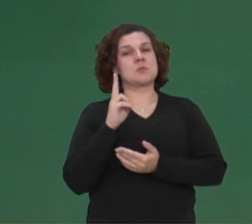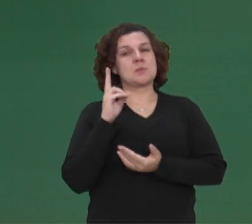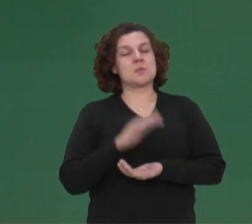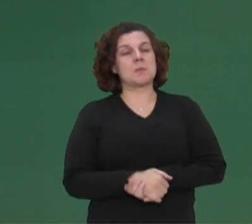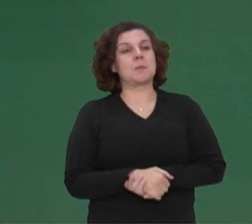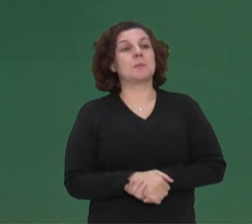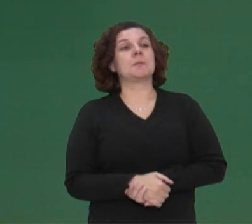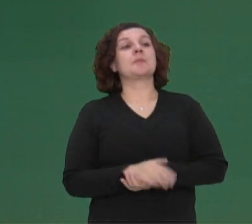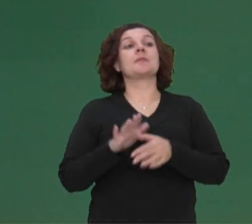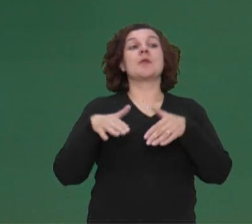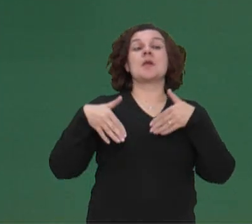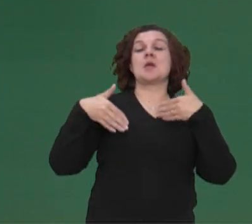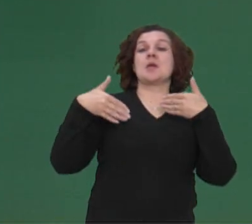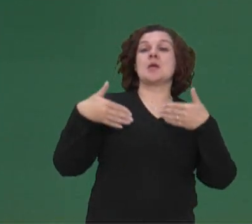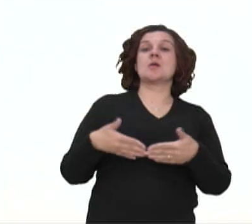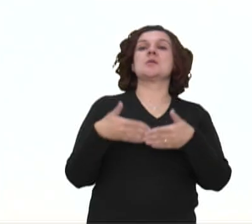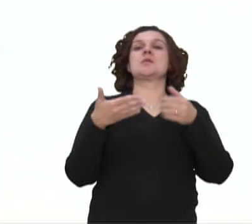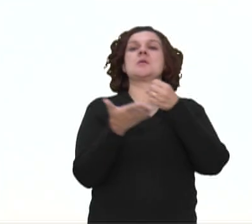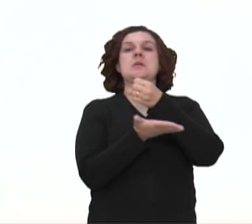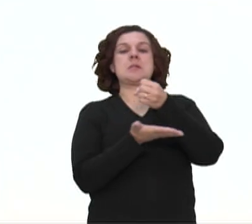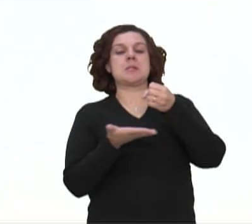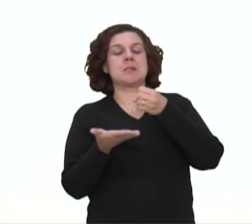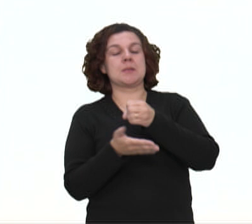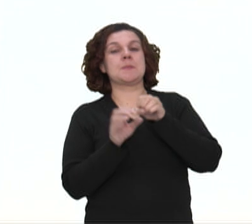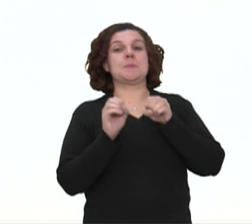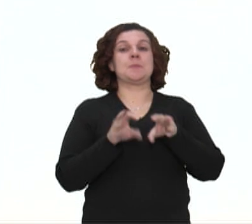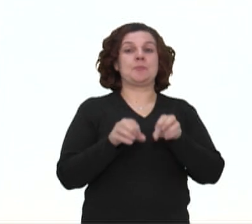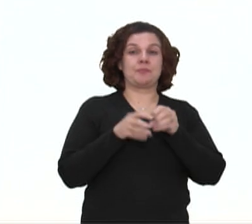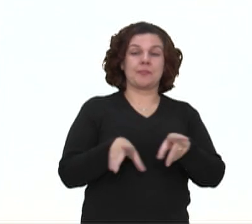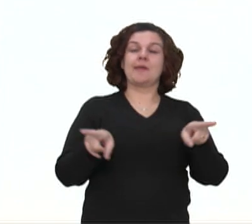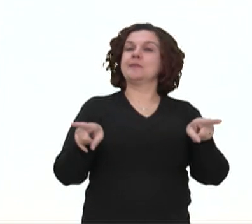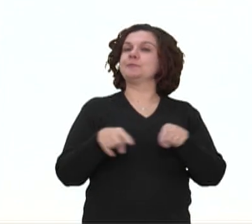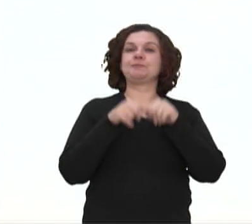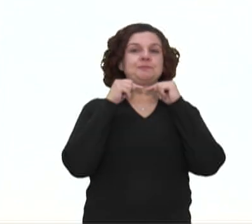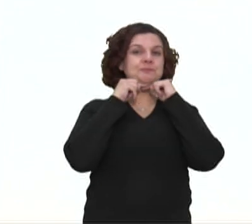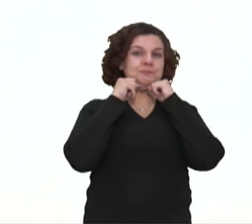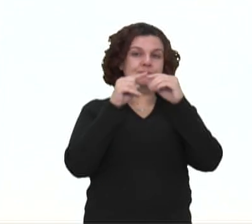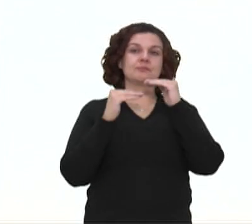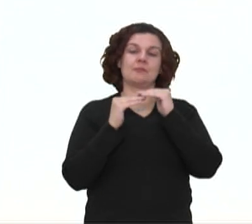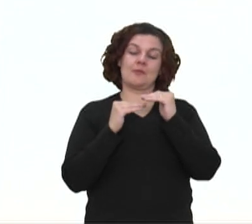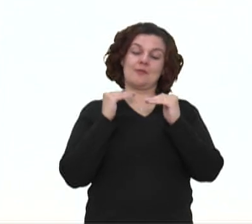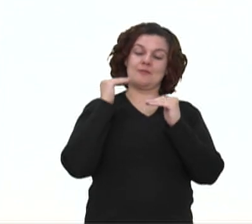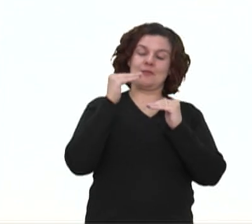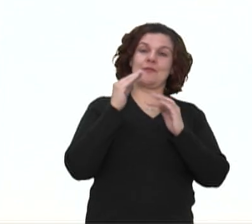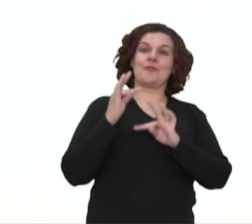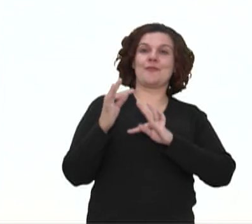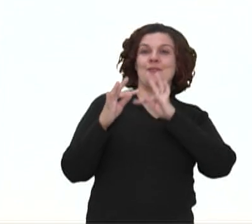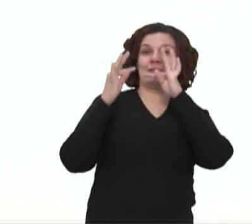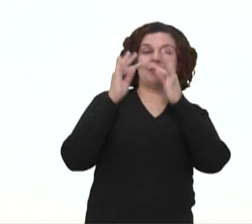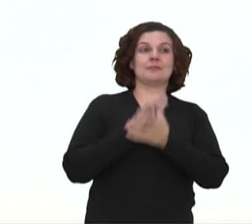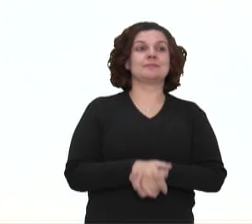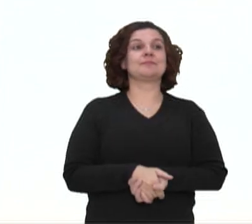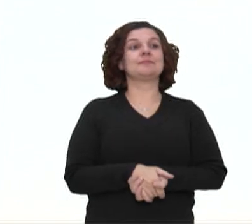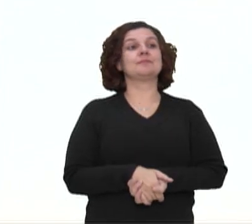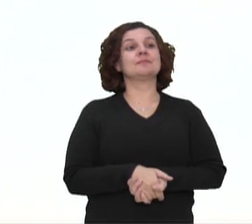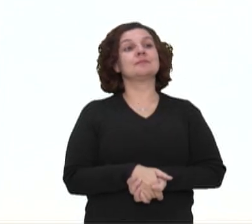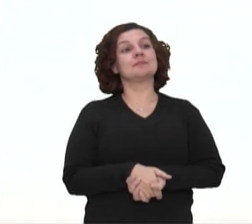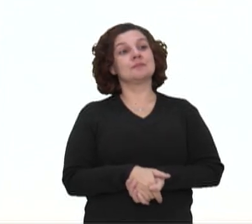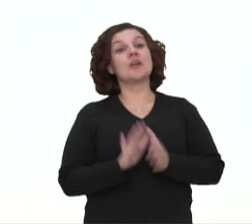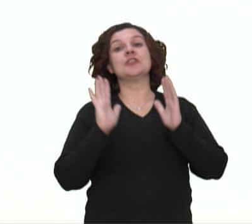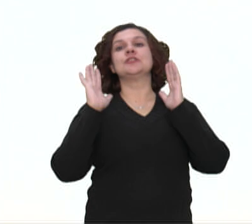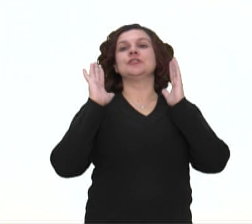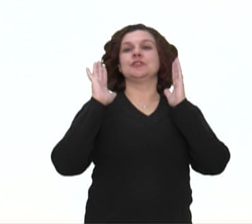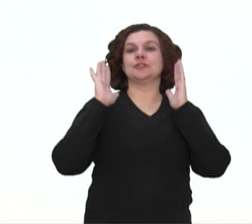vai trazer para o continente baixo nível de desenvolvimento tecnológico. E conforme nós vimos em